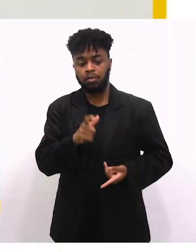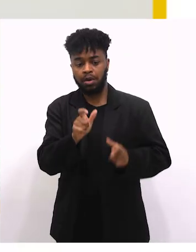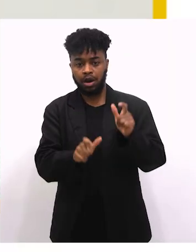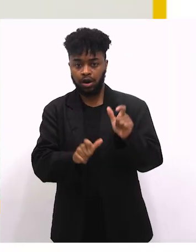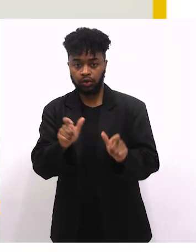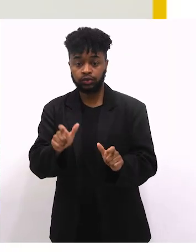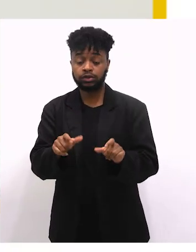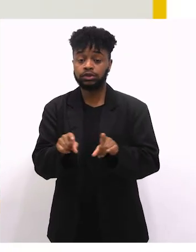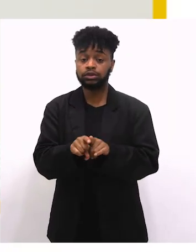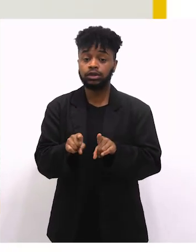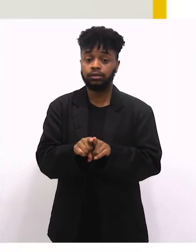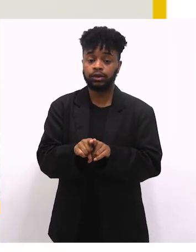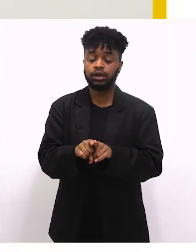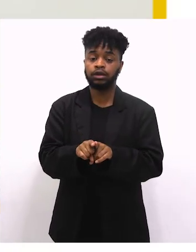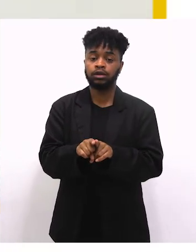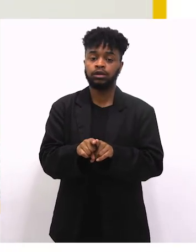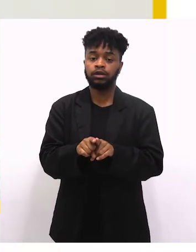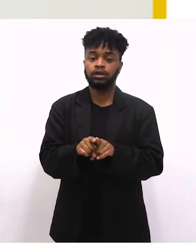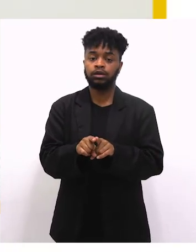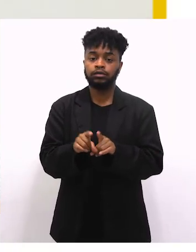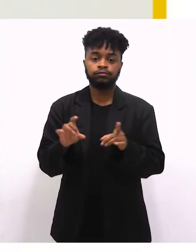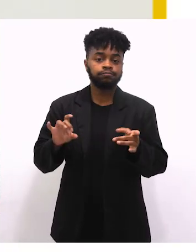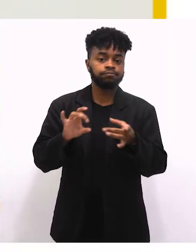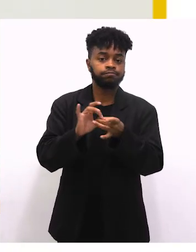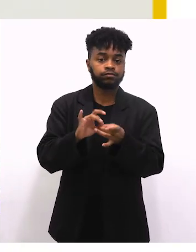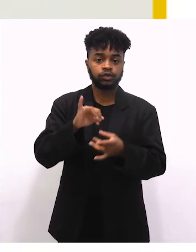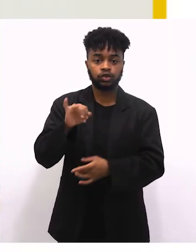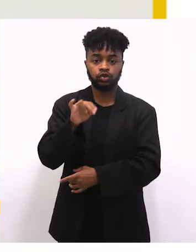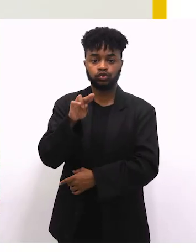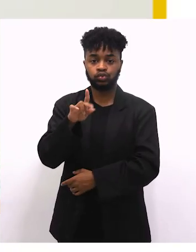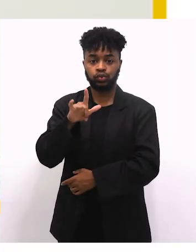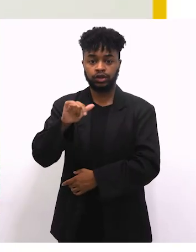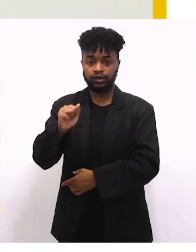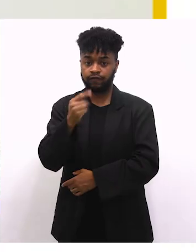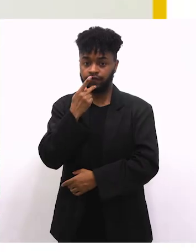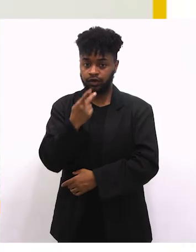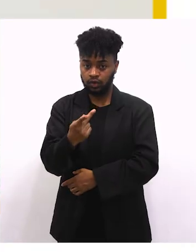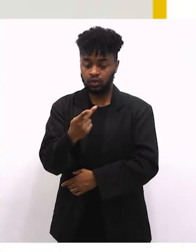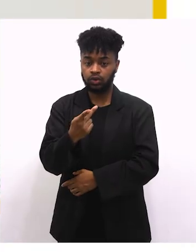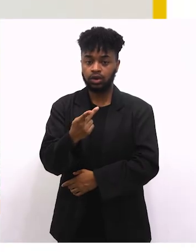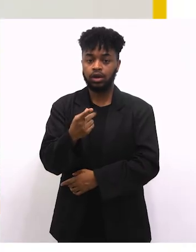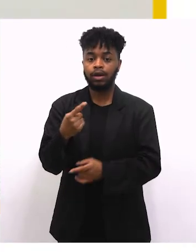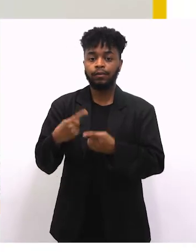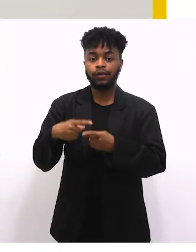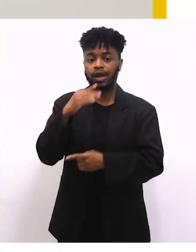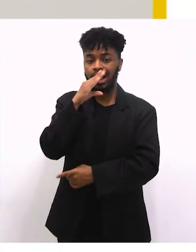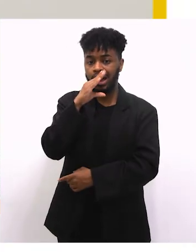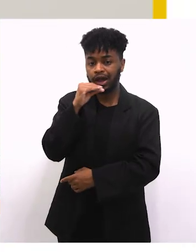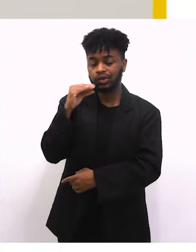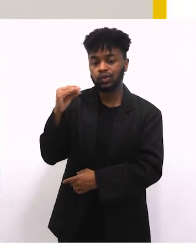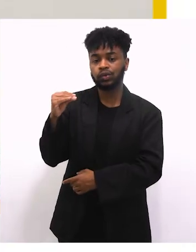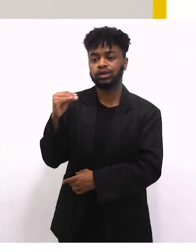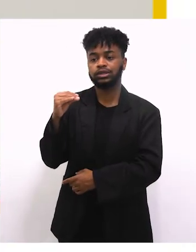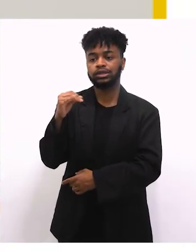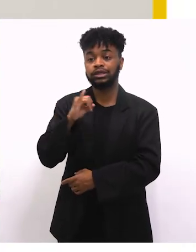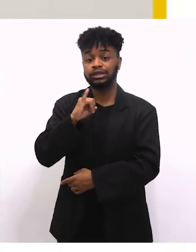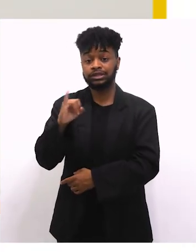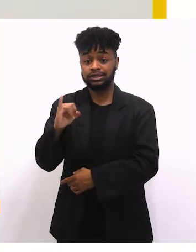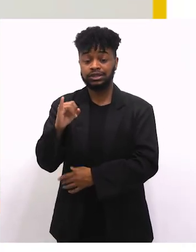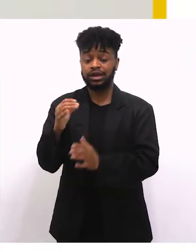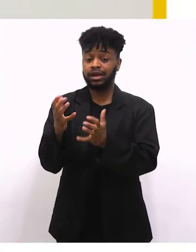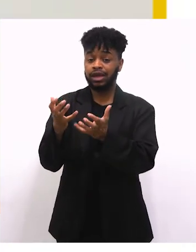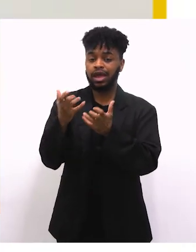humana, e também, conforme a doutora Júlia, trouxe os adolescentes que